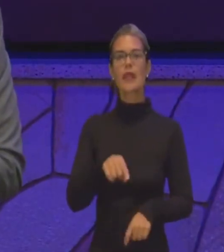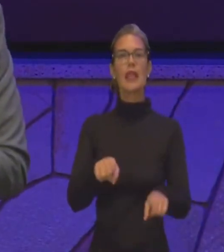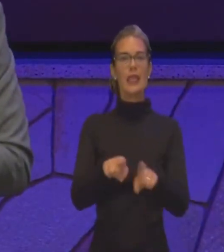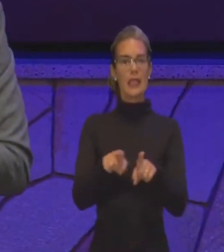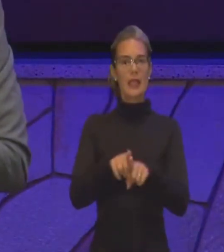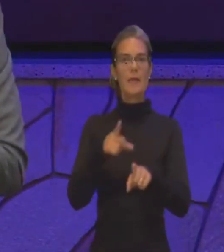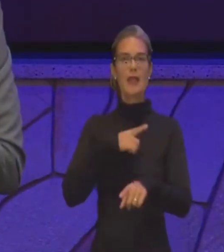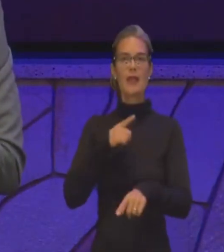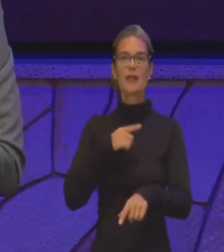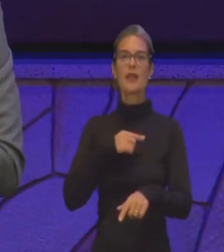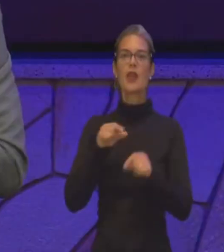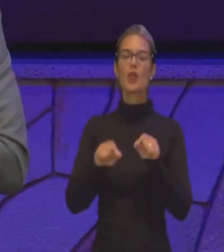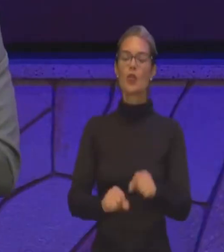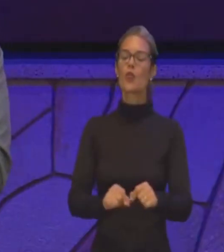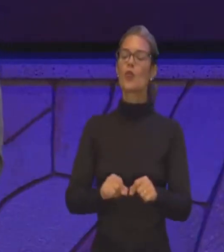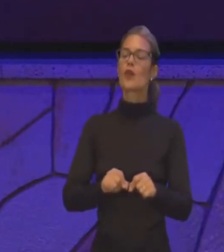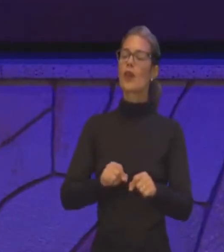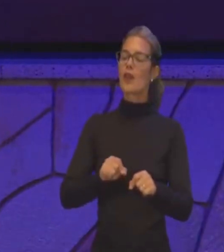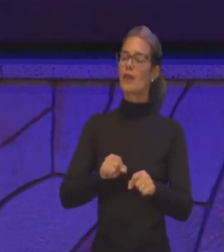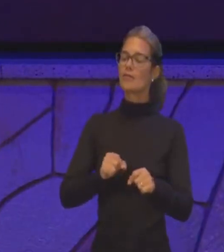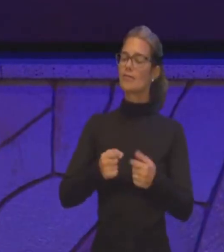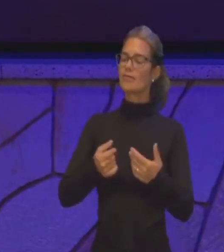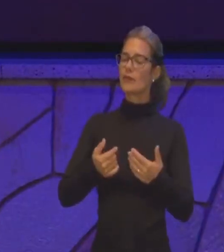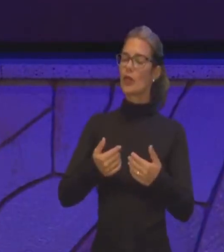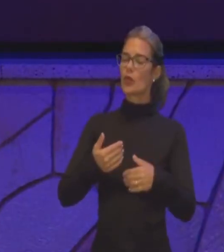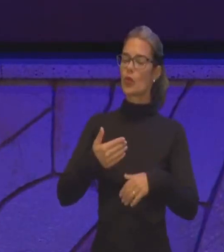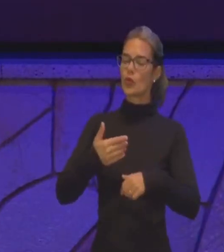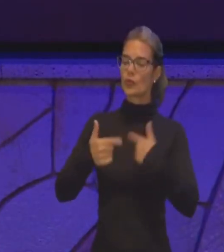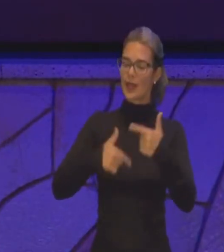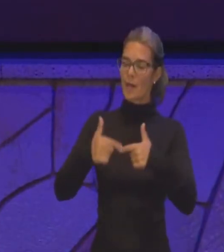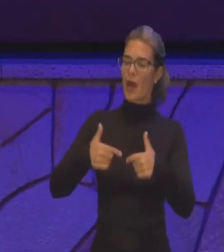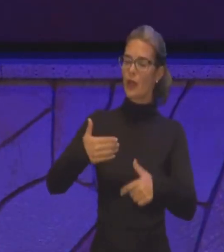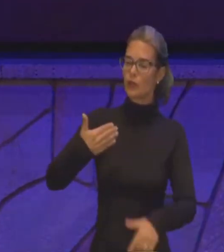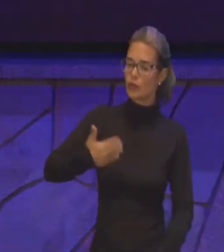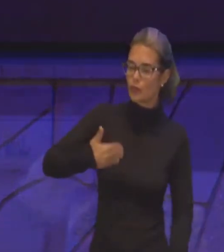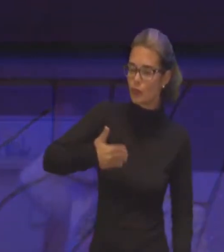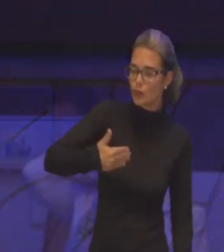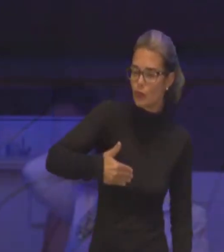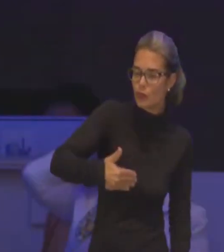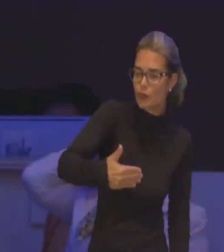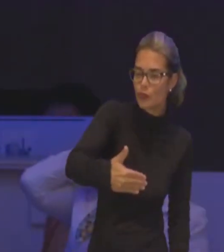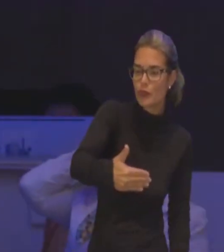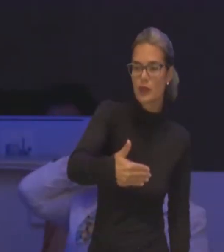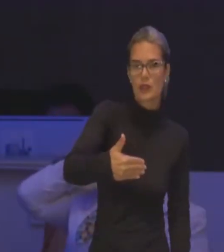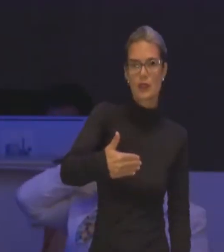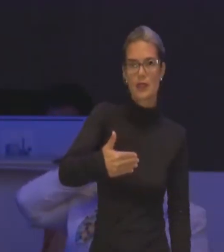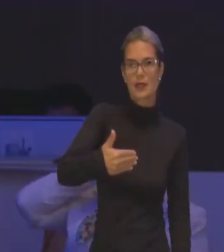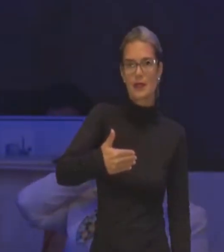particípio presente, que melhor traduzido seria indo,